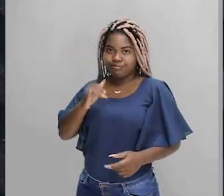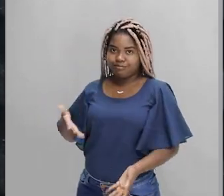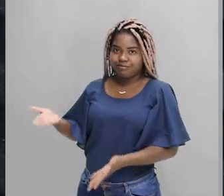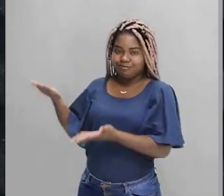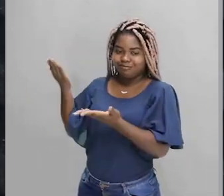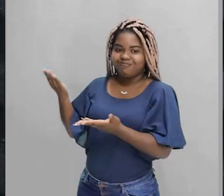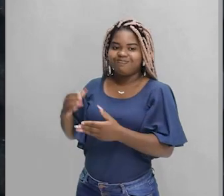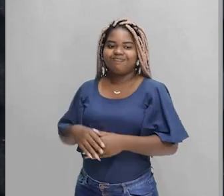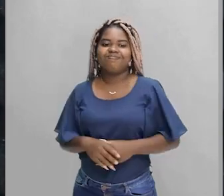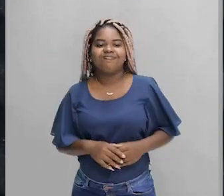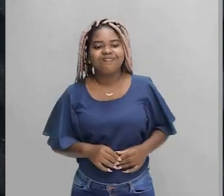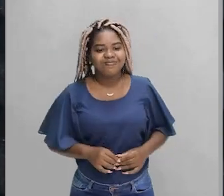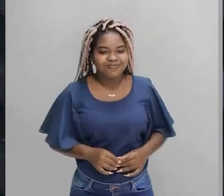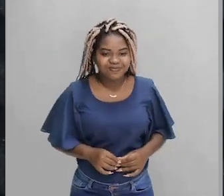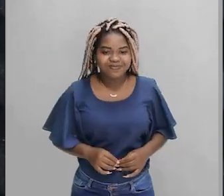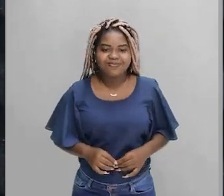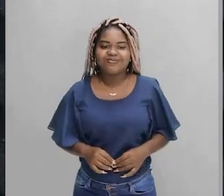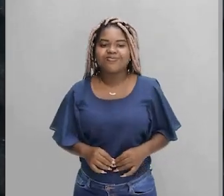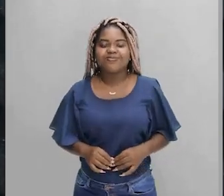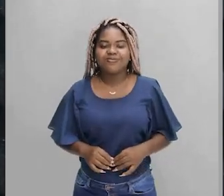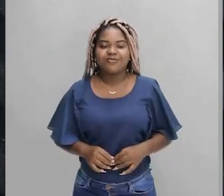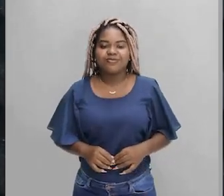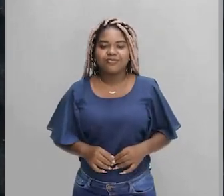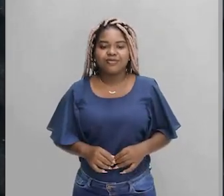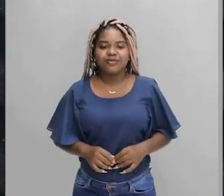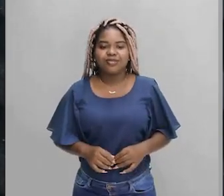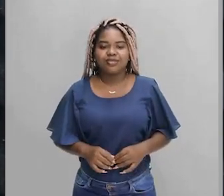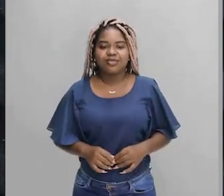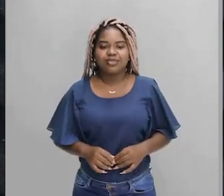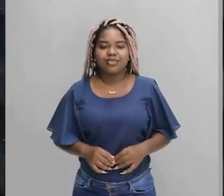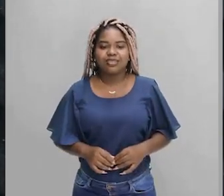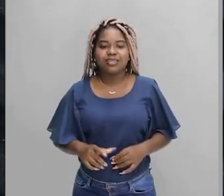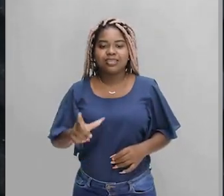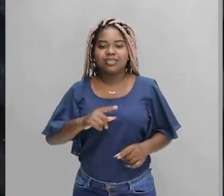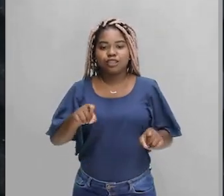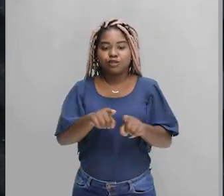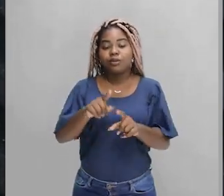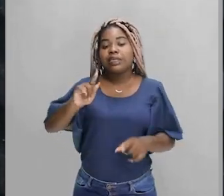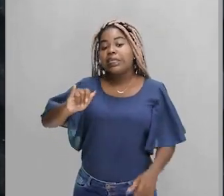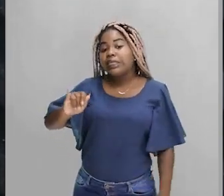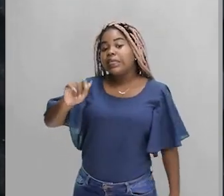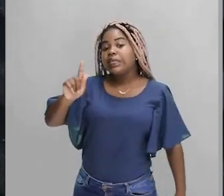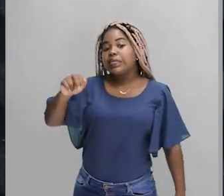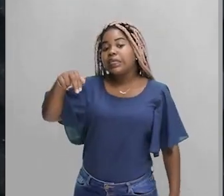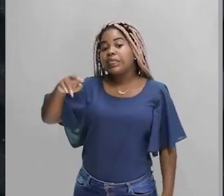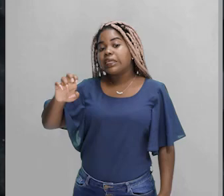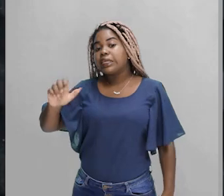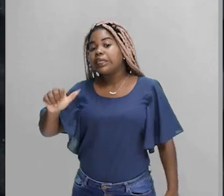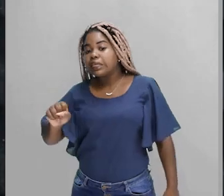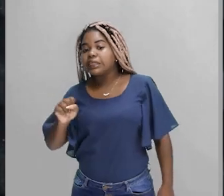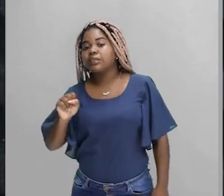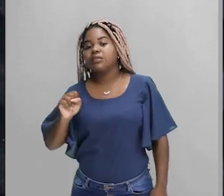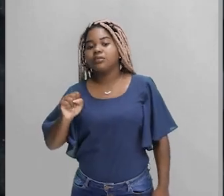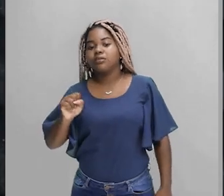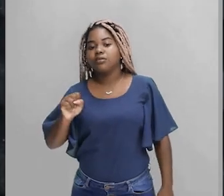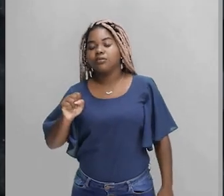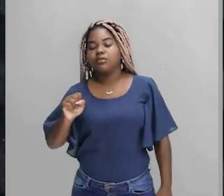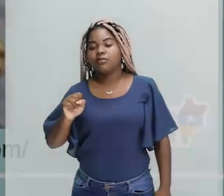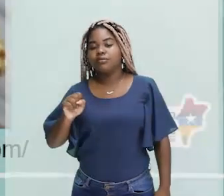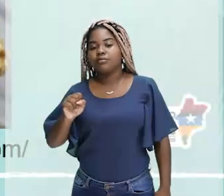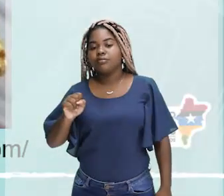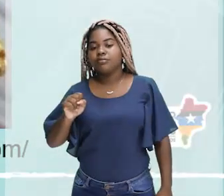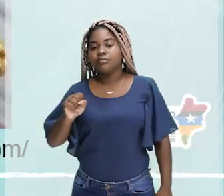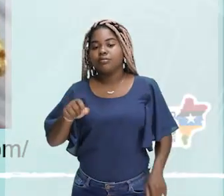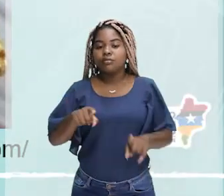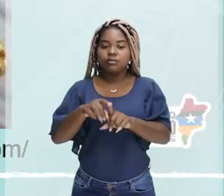São compostas por rochas, em sua grande maioria, ígneas, tá? Ígneas, que são as mesmas rochas magmáticas, vêm do fogo, tá?